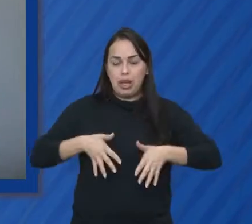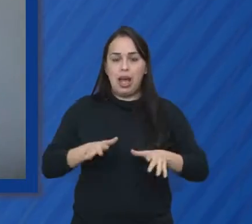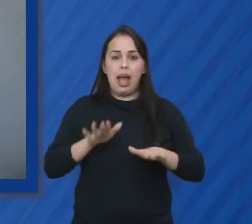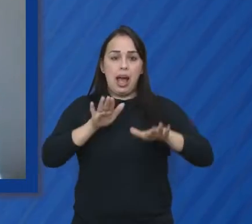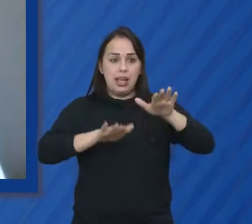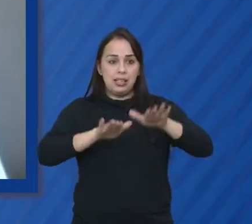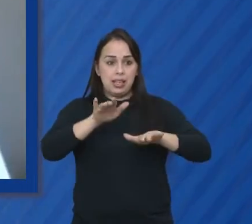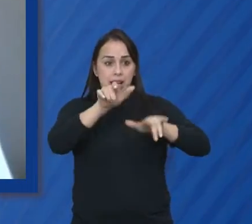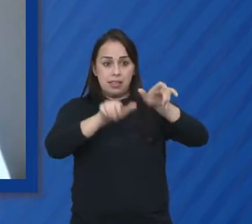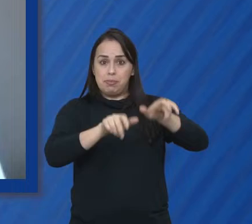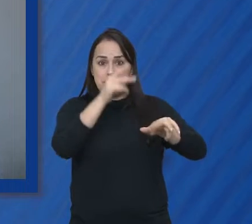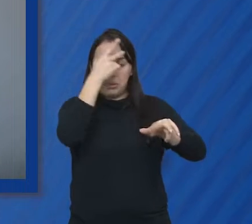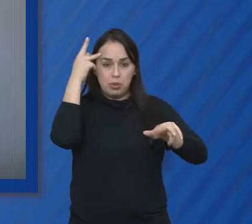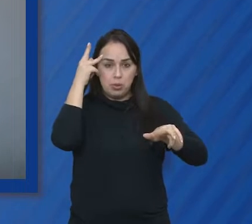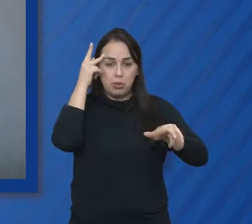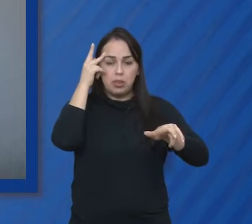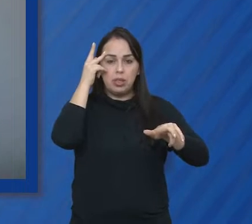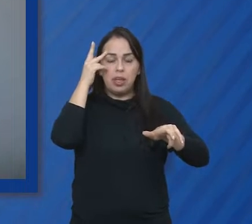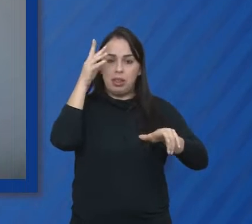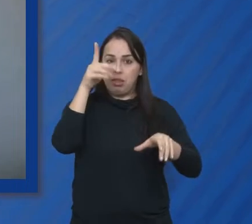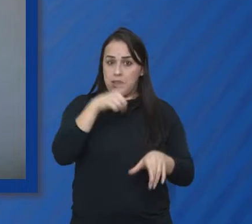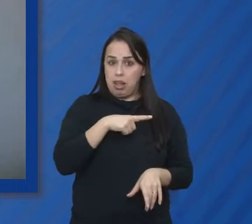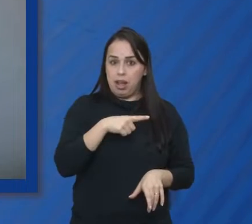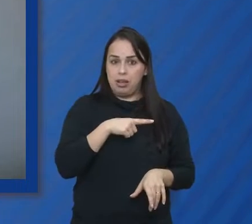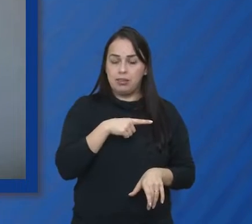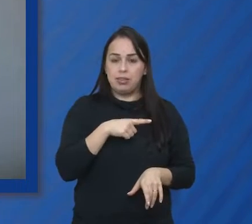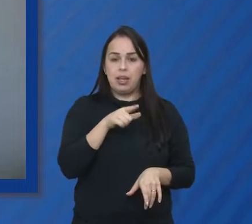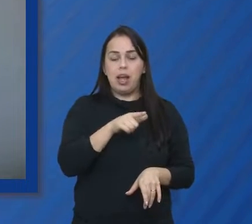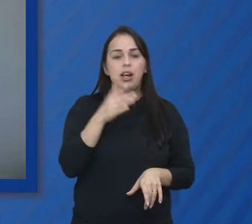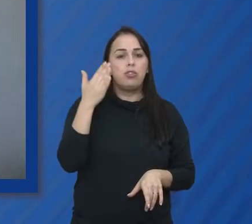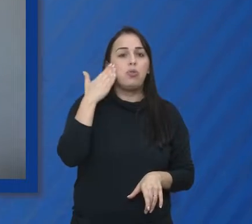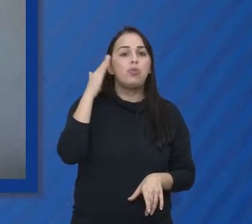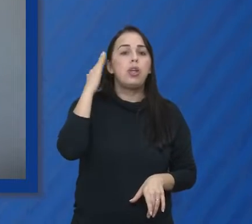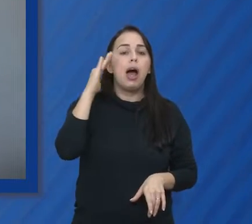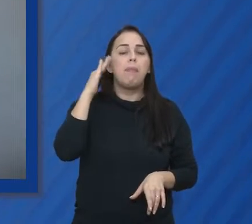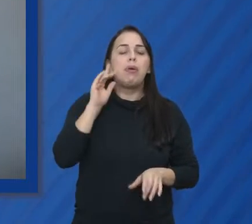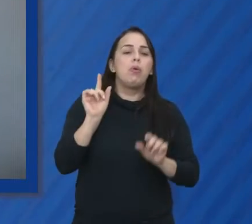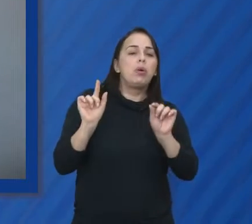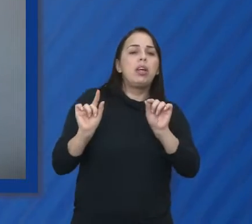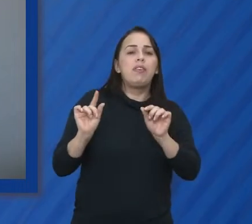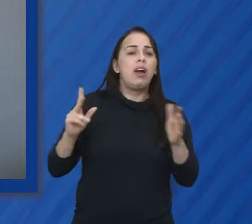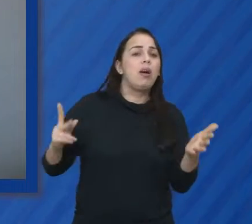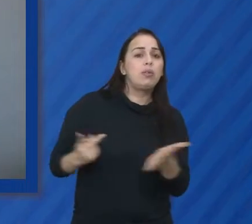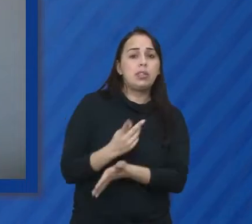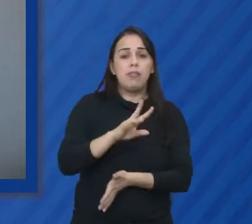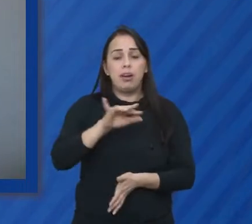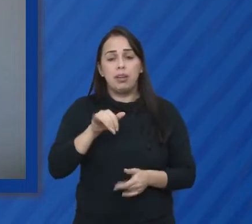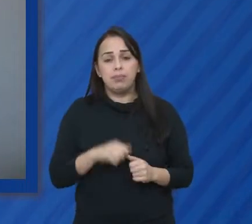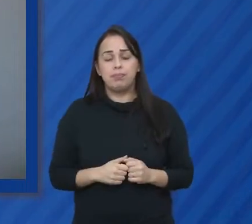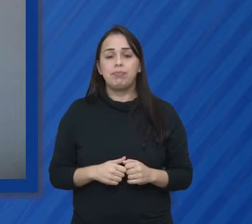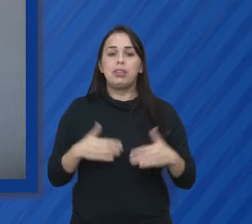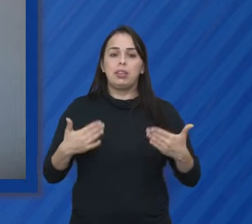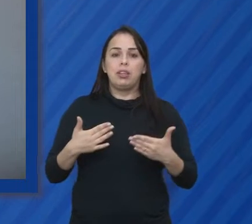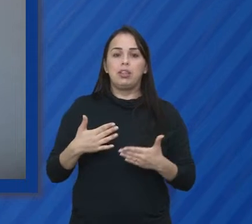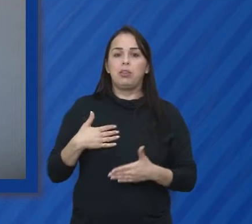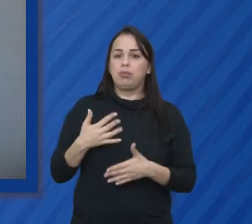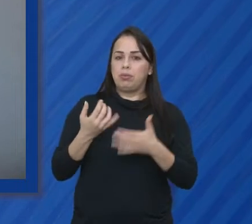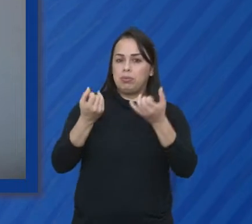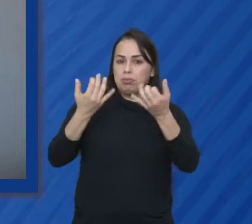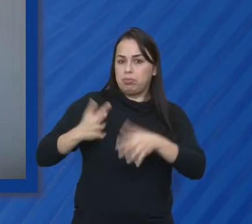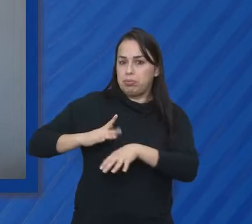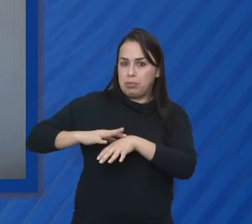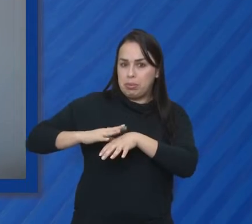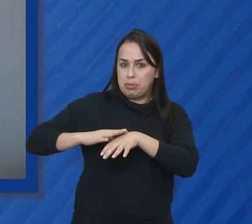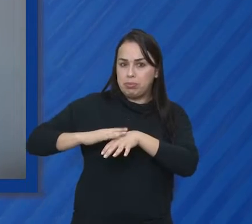grande dificuldade das pessoas que têm esclerose múltipla é a imprevisibilidade da doença. Tá? A gente está falando de uma